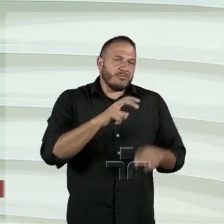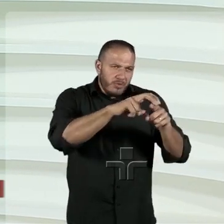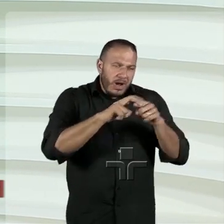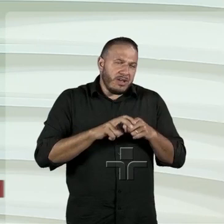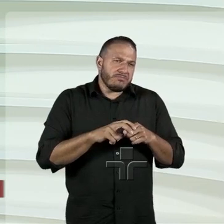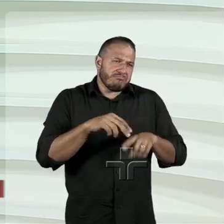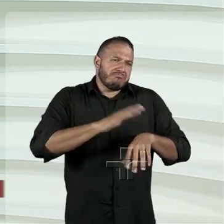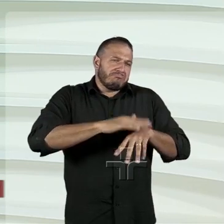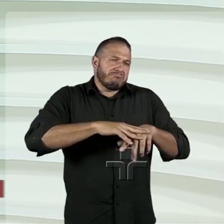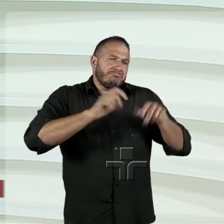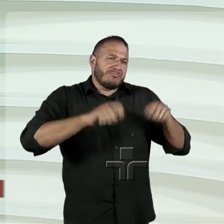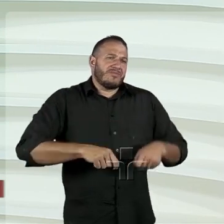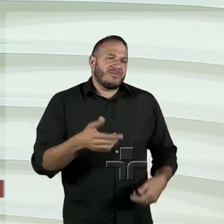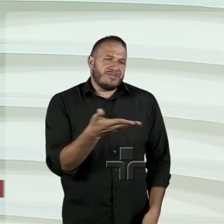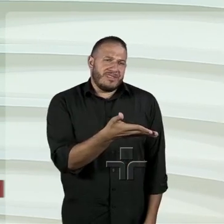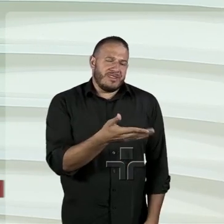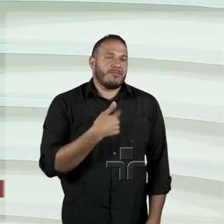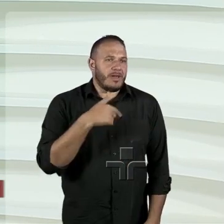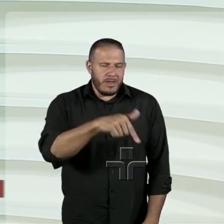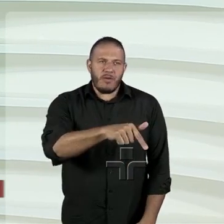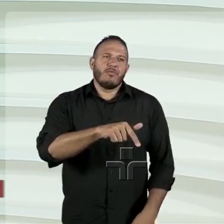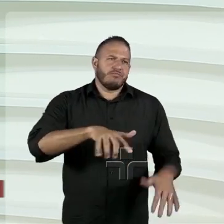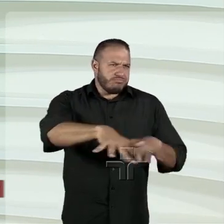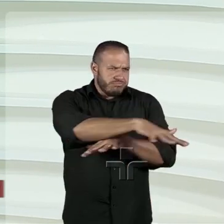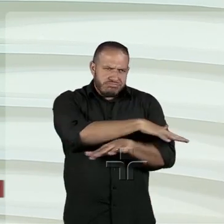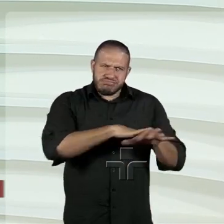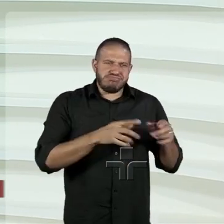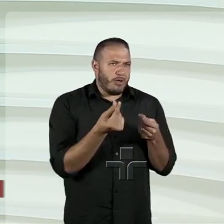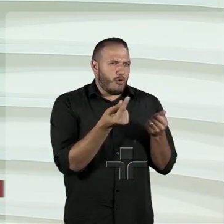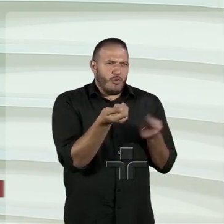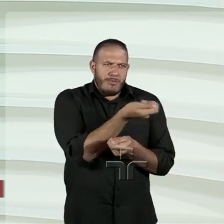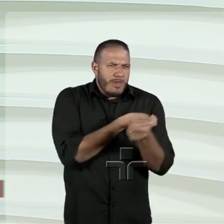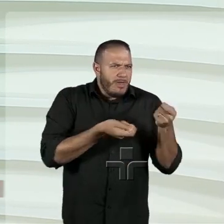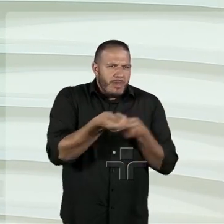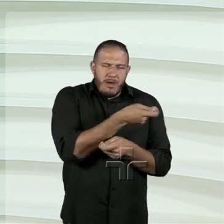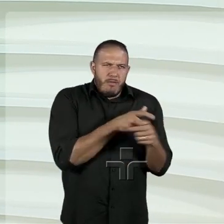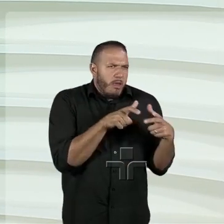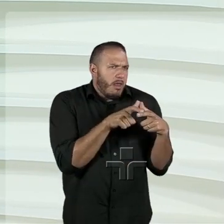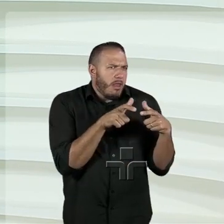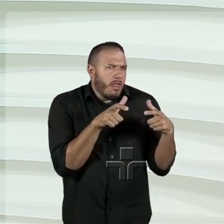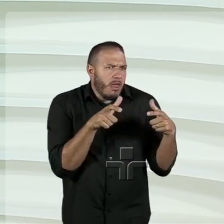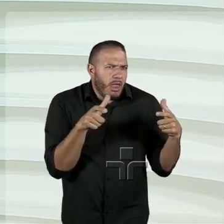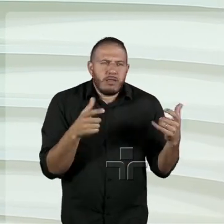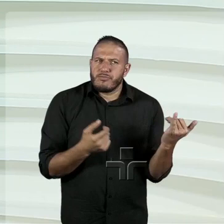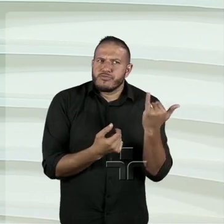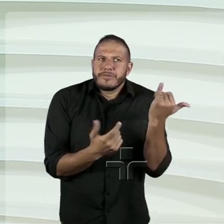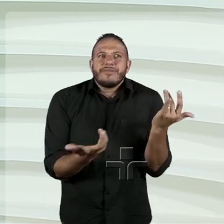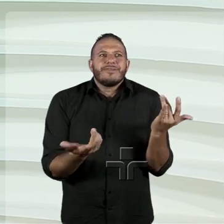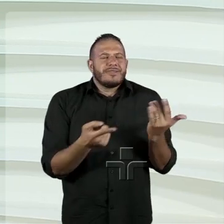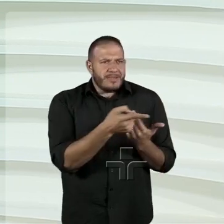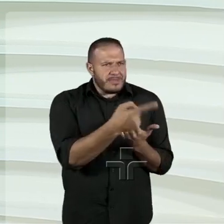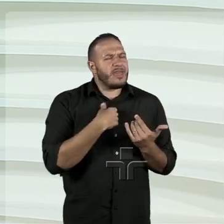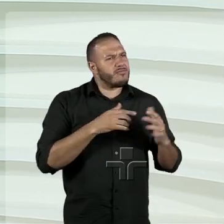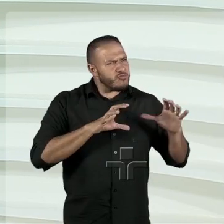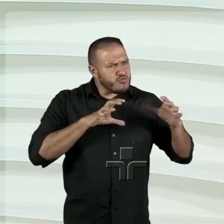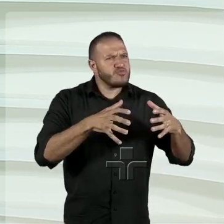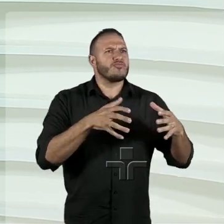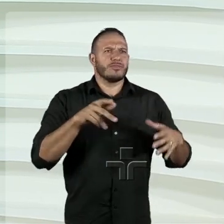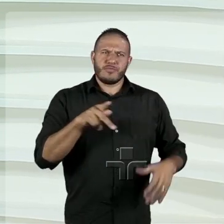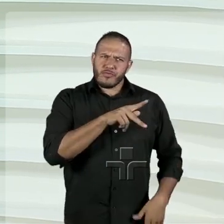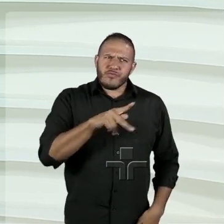condições, é um estado locomotiva na economia, tem plenas condições de fazer isso, tem um corpo de